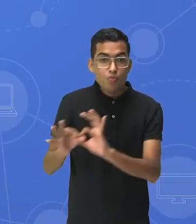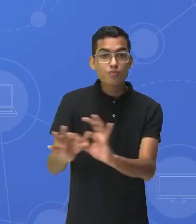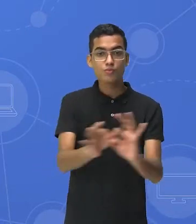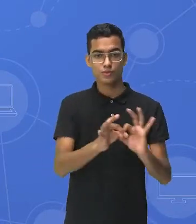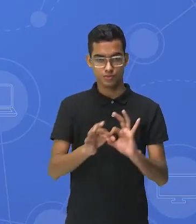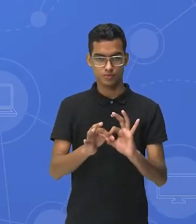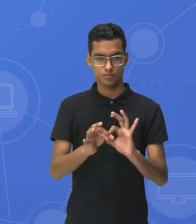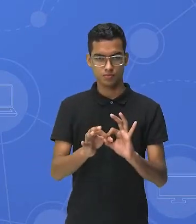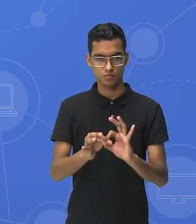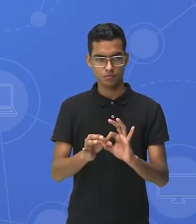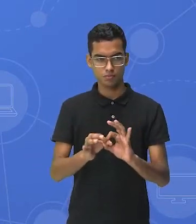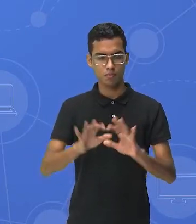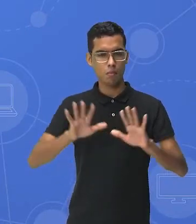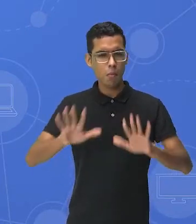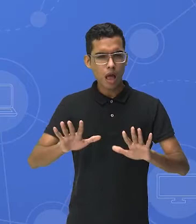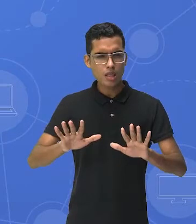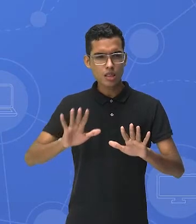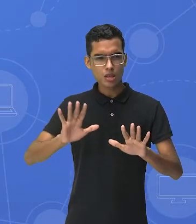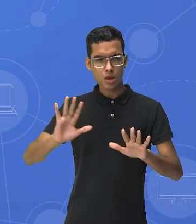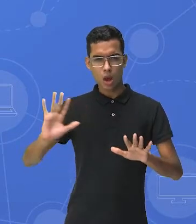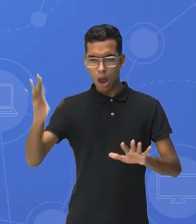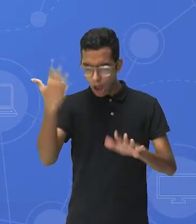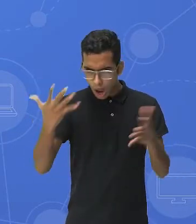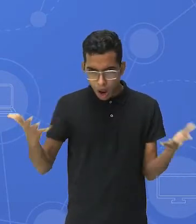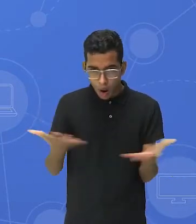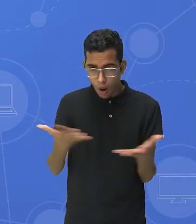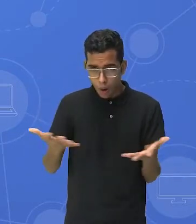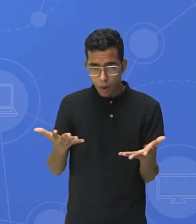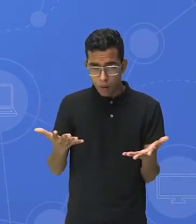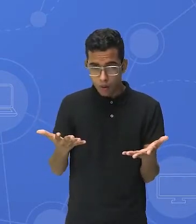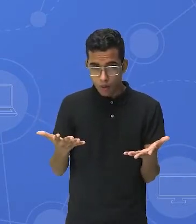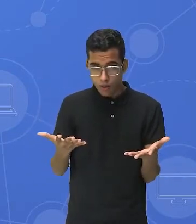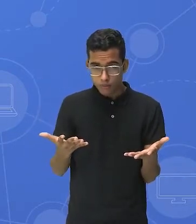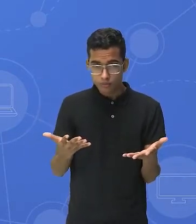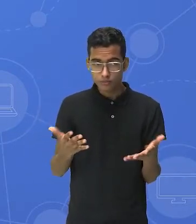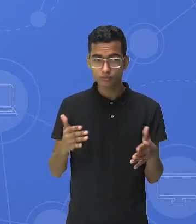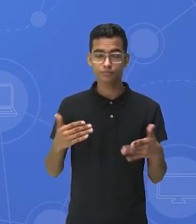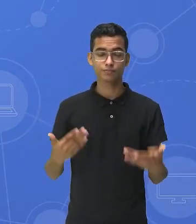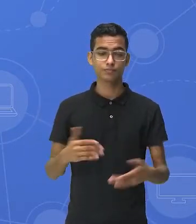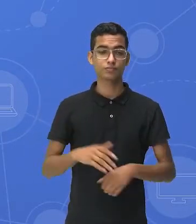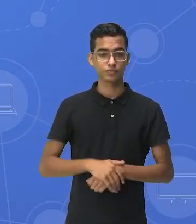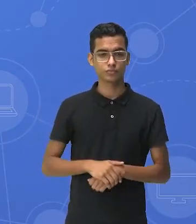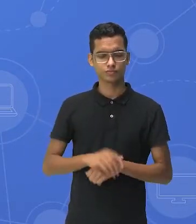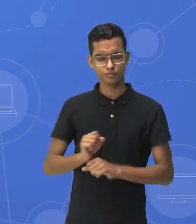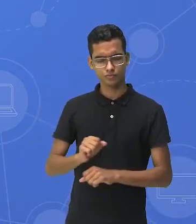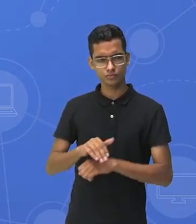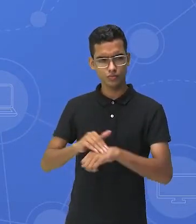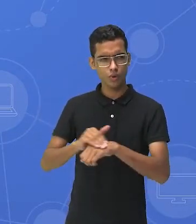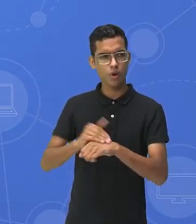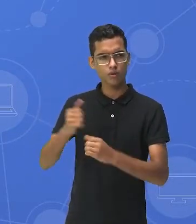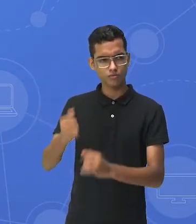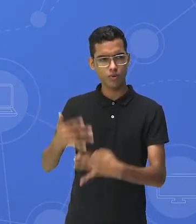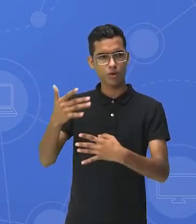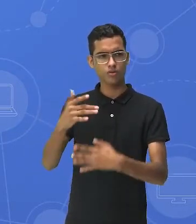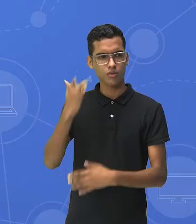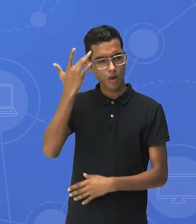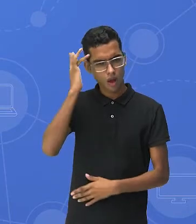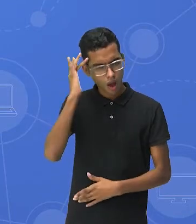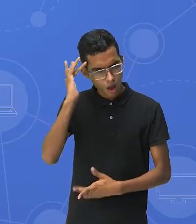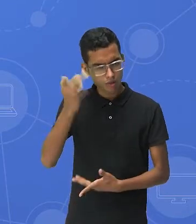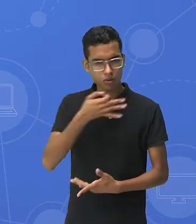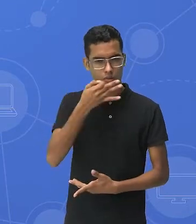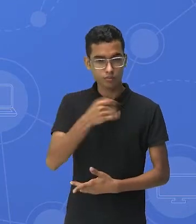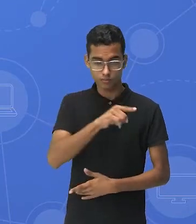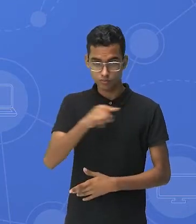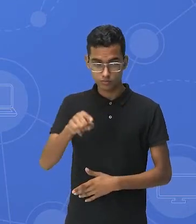hoje? O que vocês acham? Escrevam aí no chat, conversem aí com os professores que estão online aí para tirar as dúvidas de